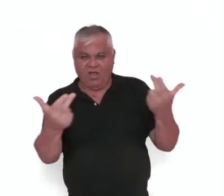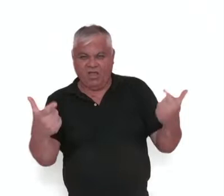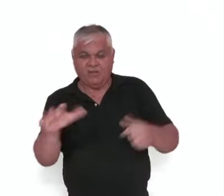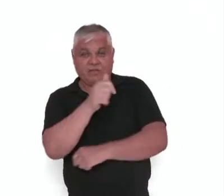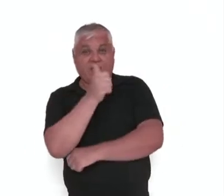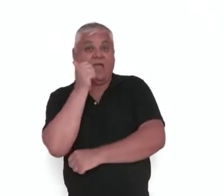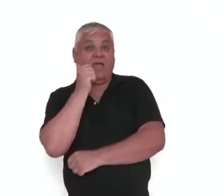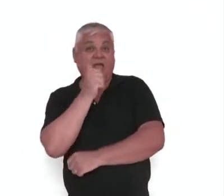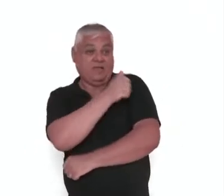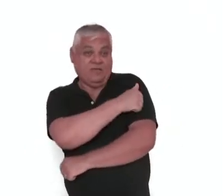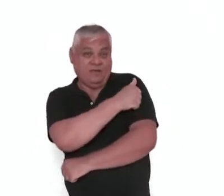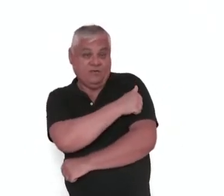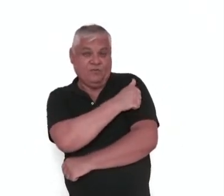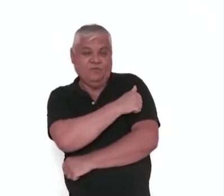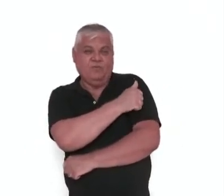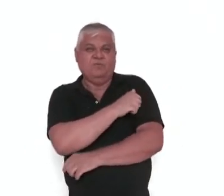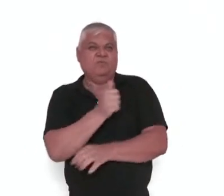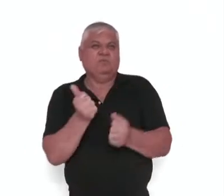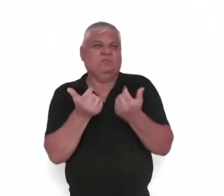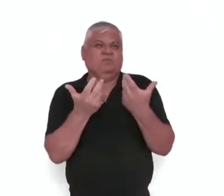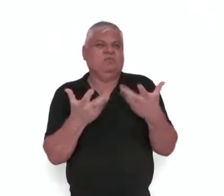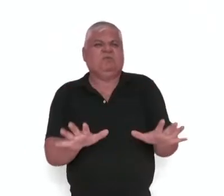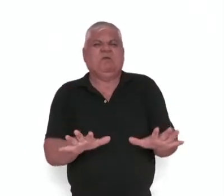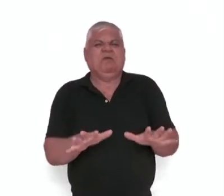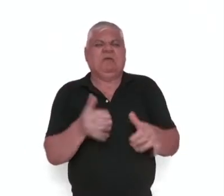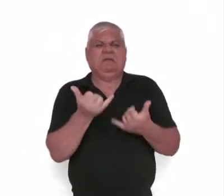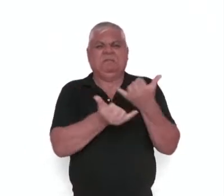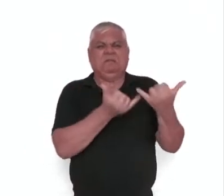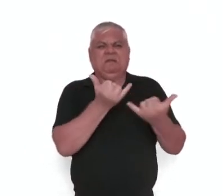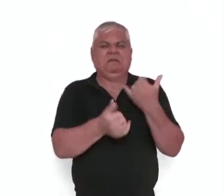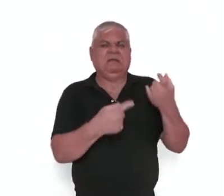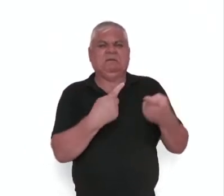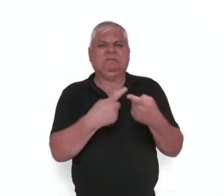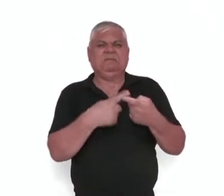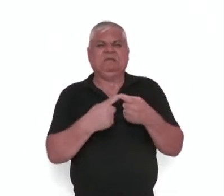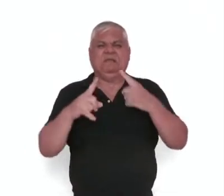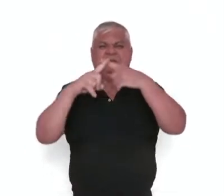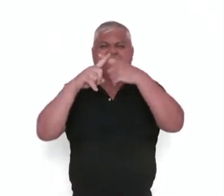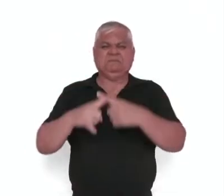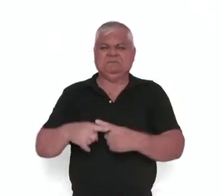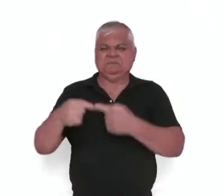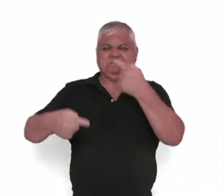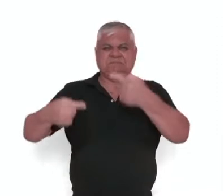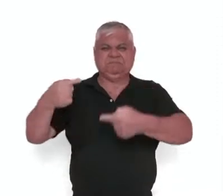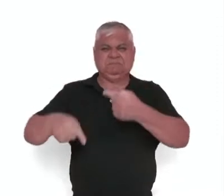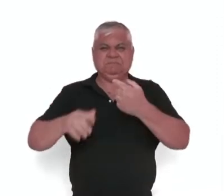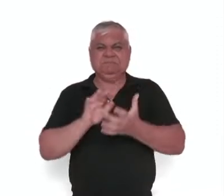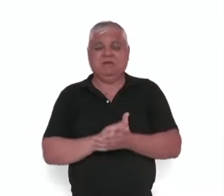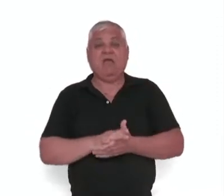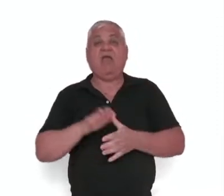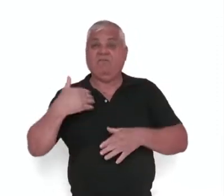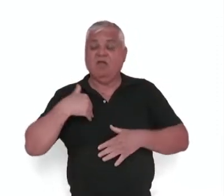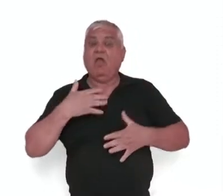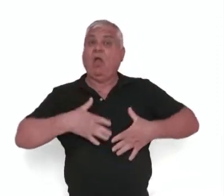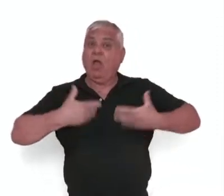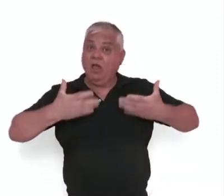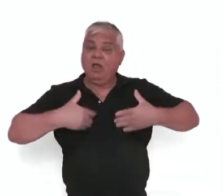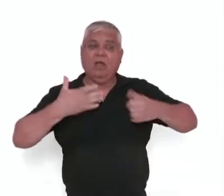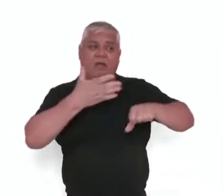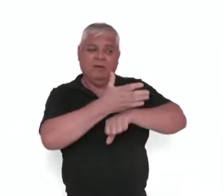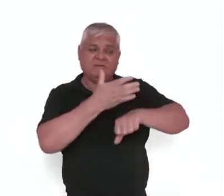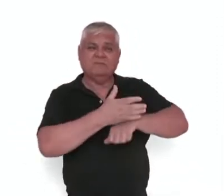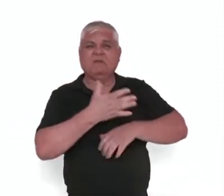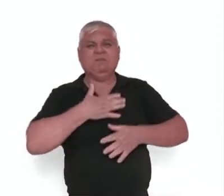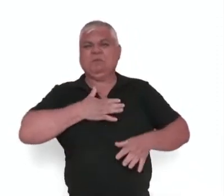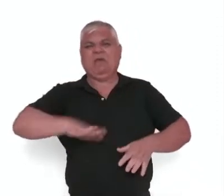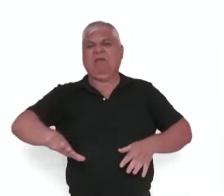esquivam de determinadas práticas por não se sentirem à vontade competindo, mesmo sendo extremamente participativos em situações